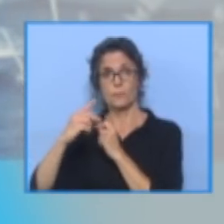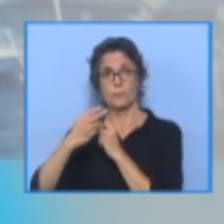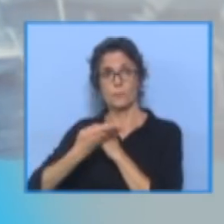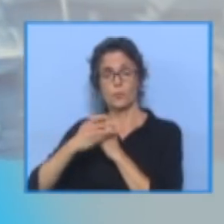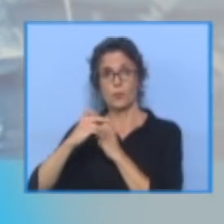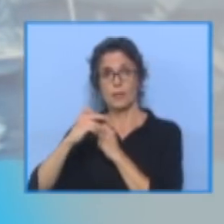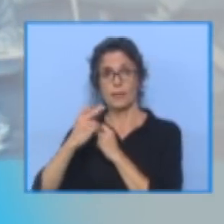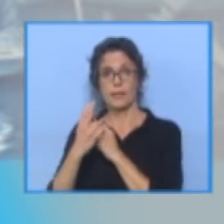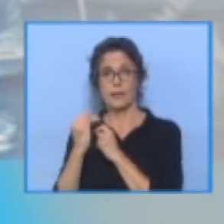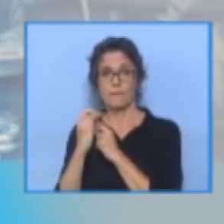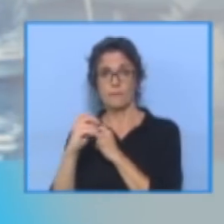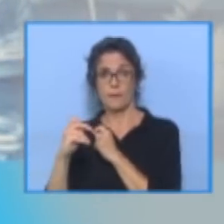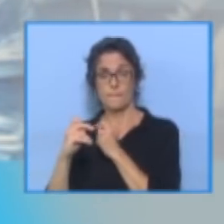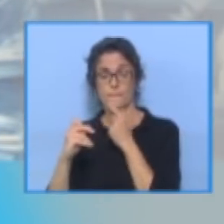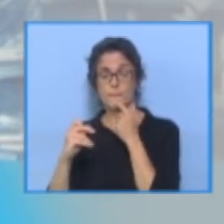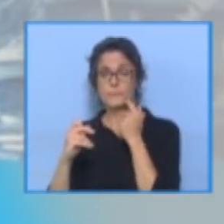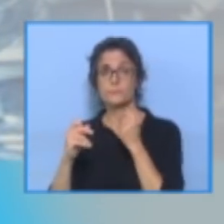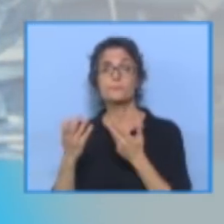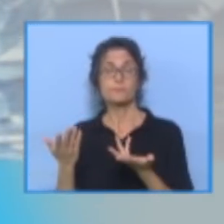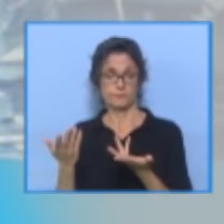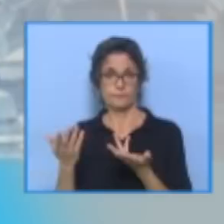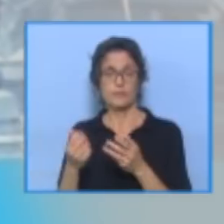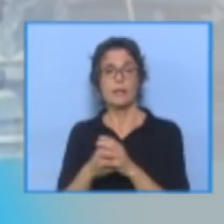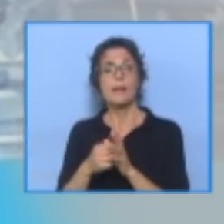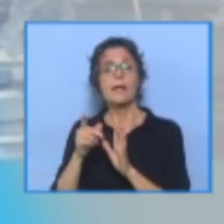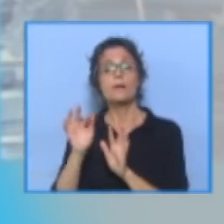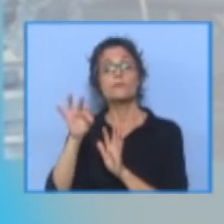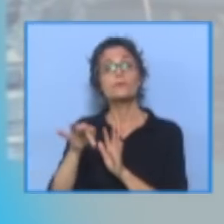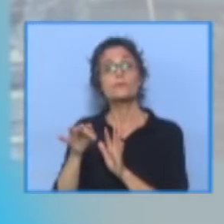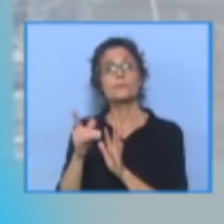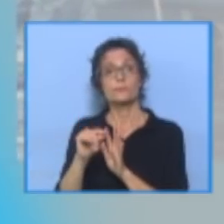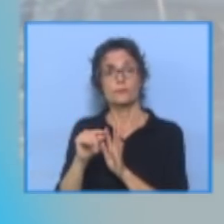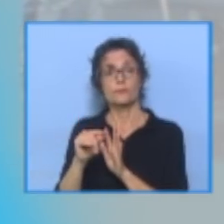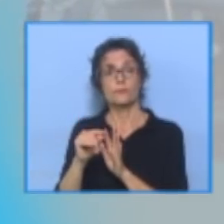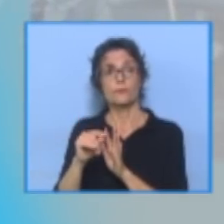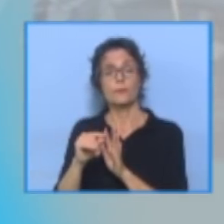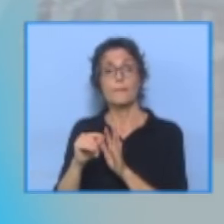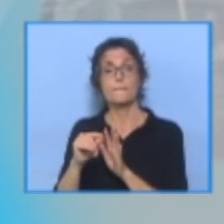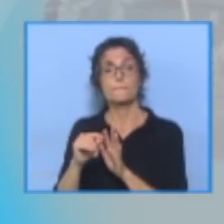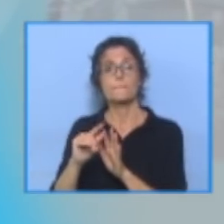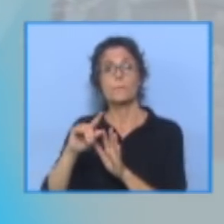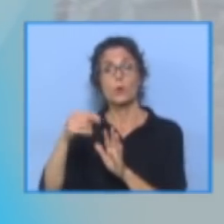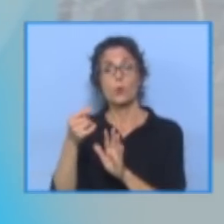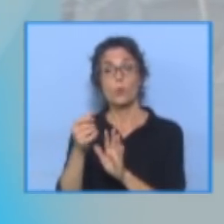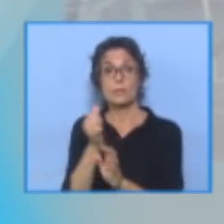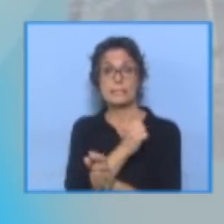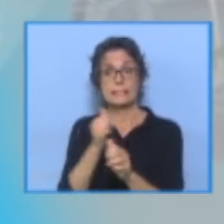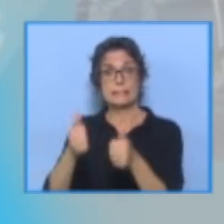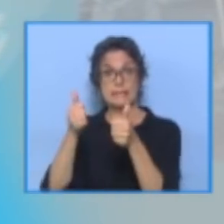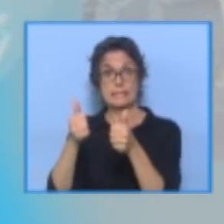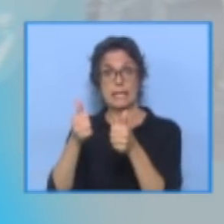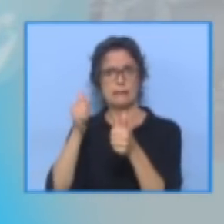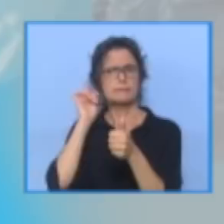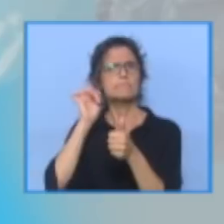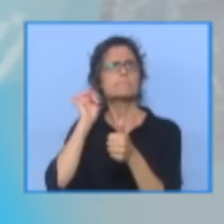da Moldávia, aliás, tem o mesmo nome porque pertence à Roménia. E no fim também vai estar em Blaj, uma cidade